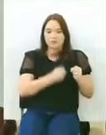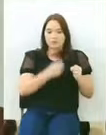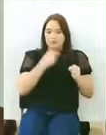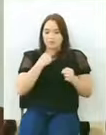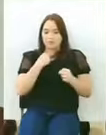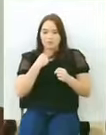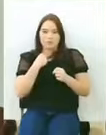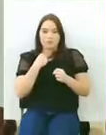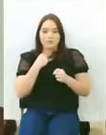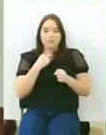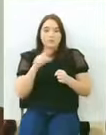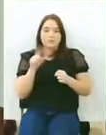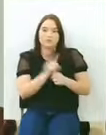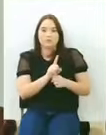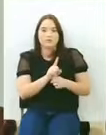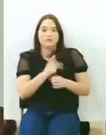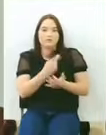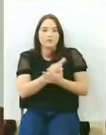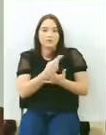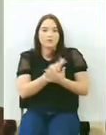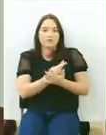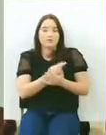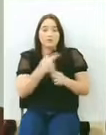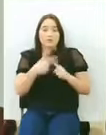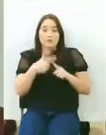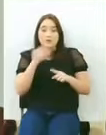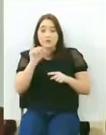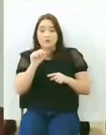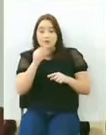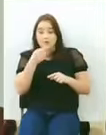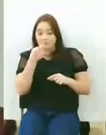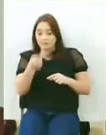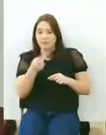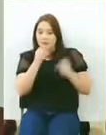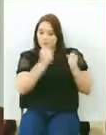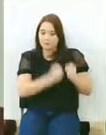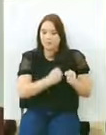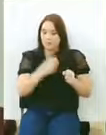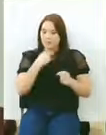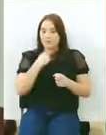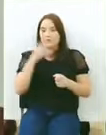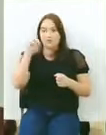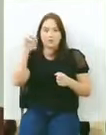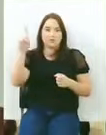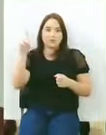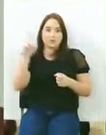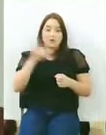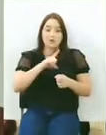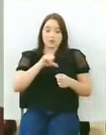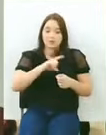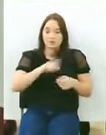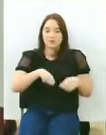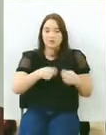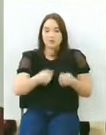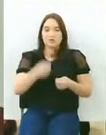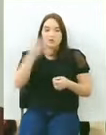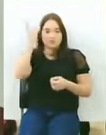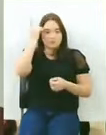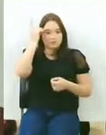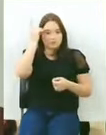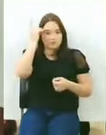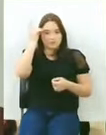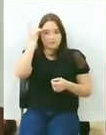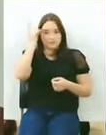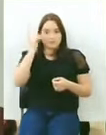pode, porque quem vocaciona, nós sabemos, sempre é o Senhor, porque Ele distribui dons para todos os membros